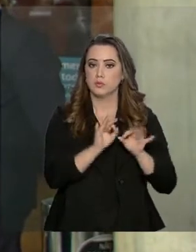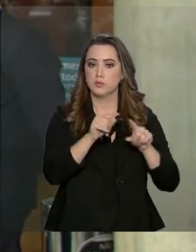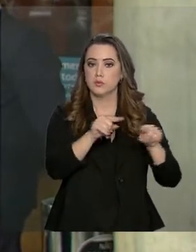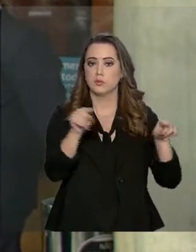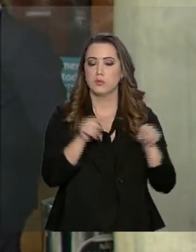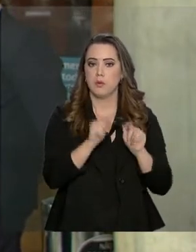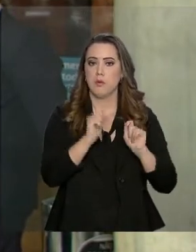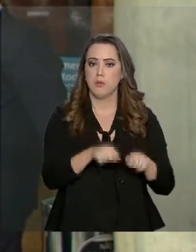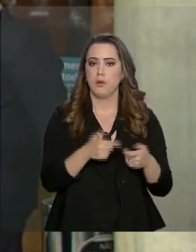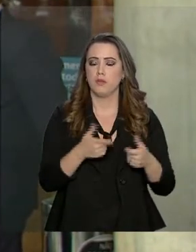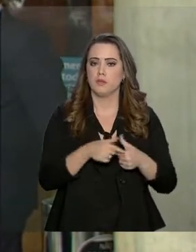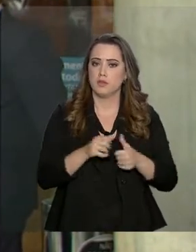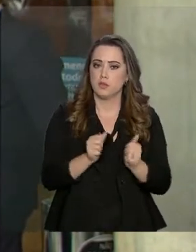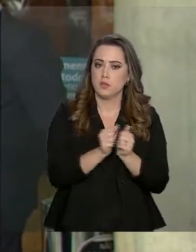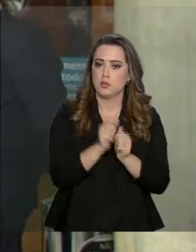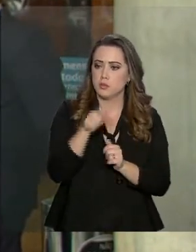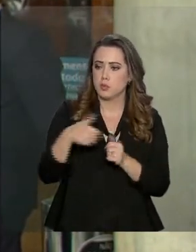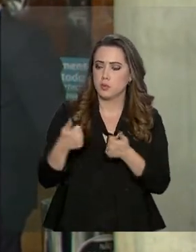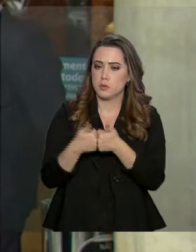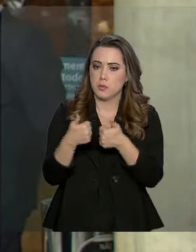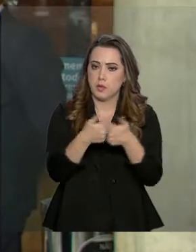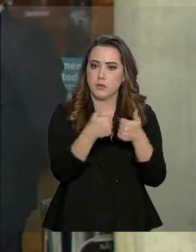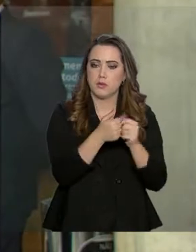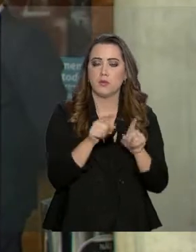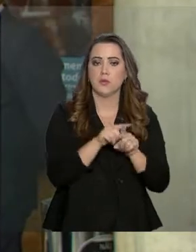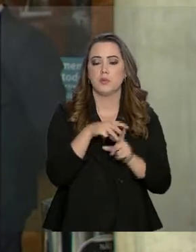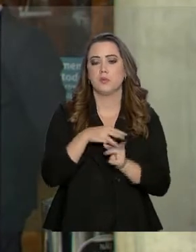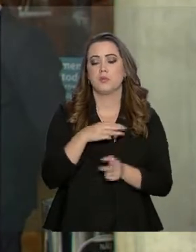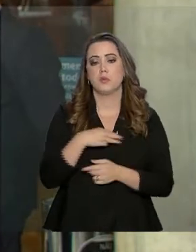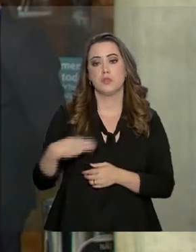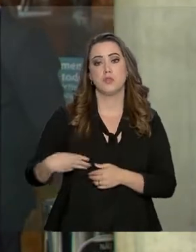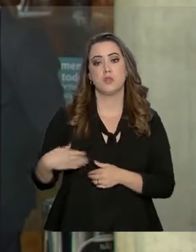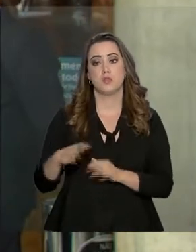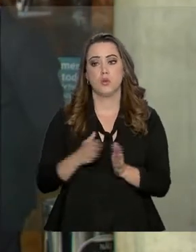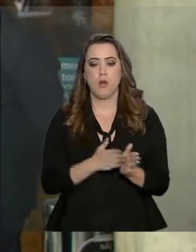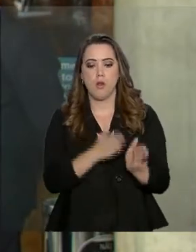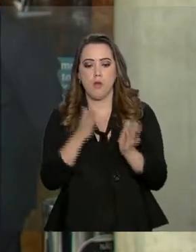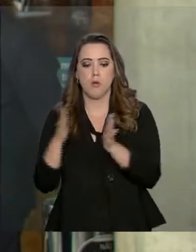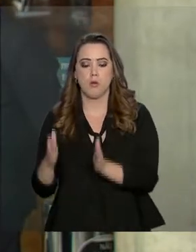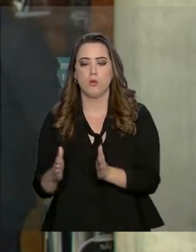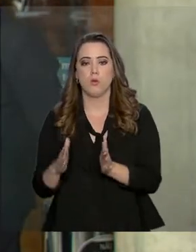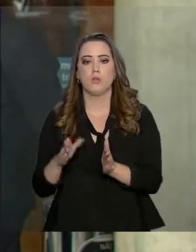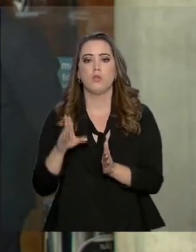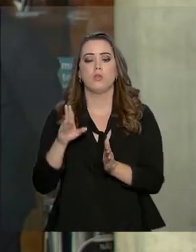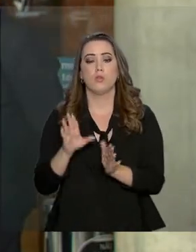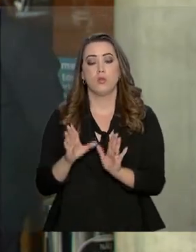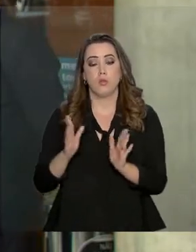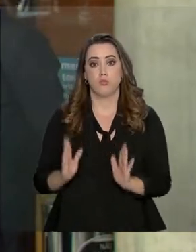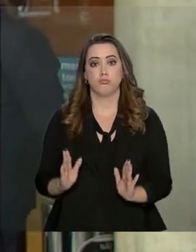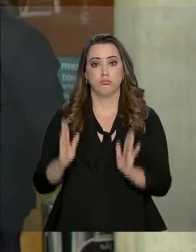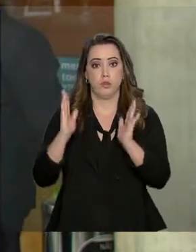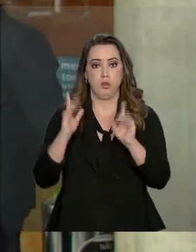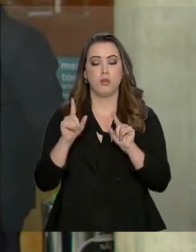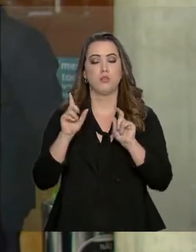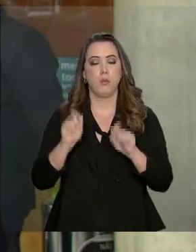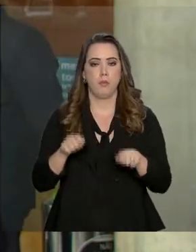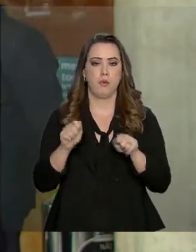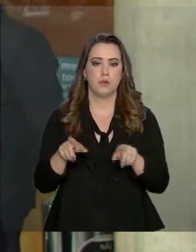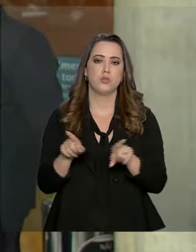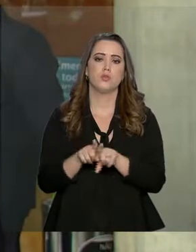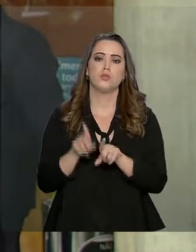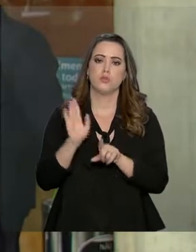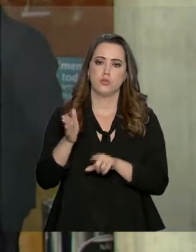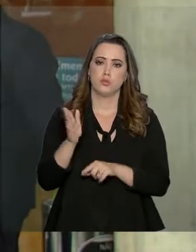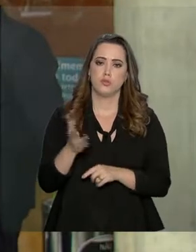com os auxiliares mais próximos e também os ministros, fica localizado ao lado desse apartamento. E ele já está apto para